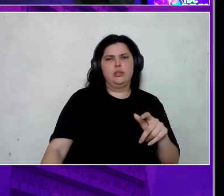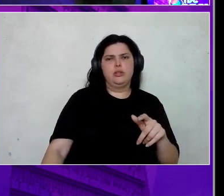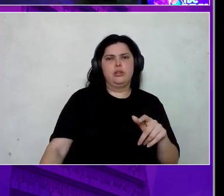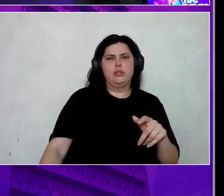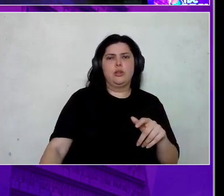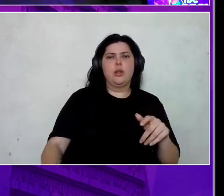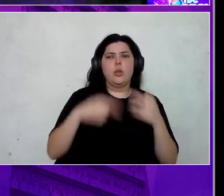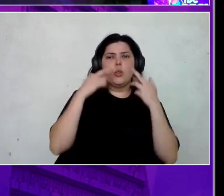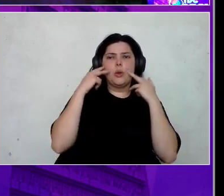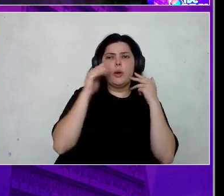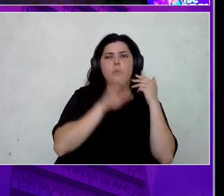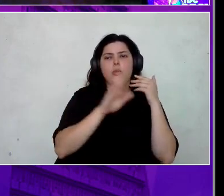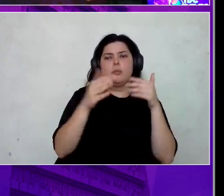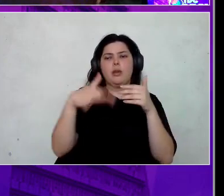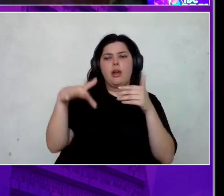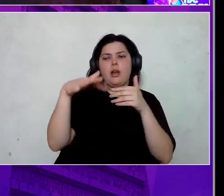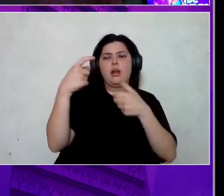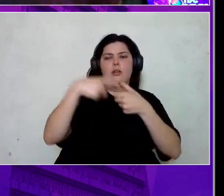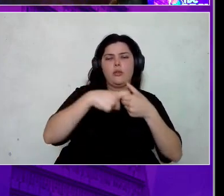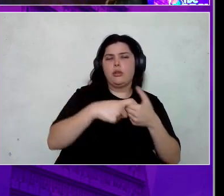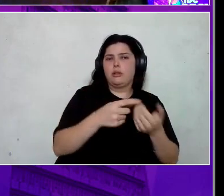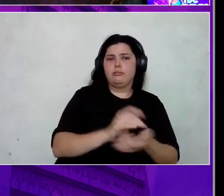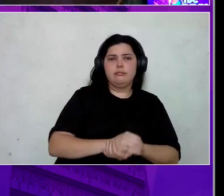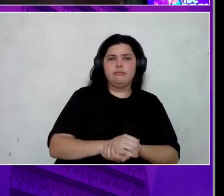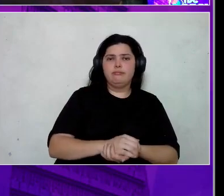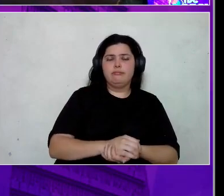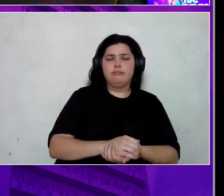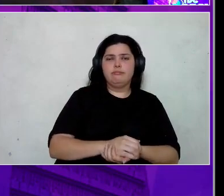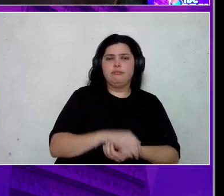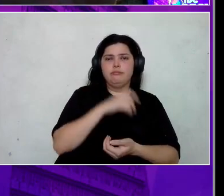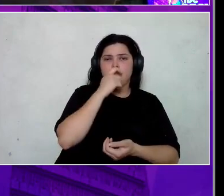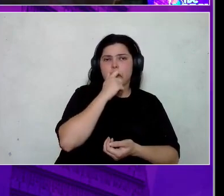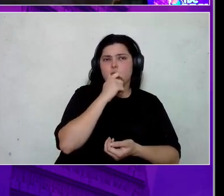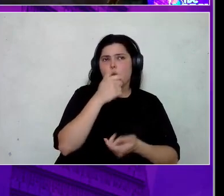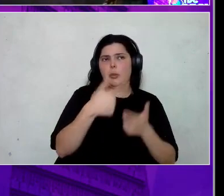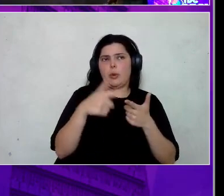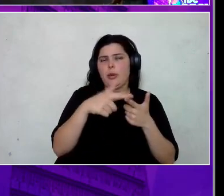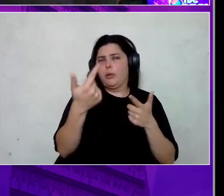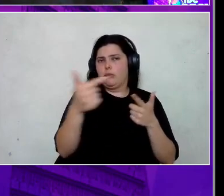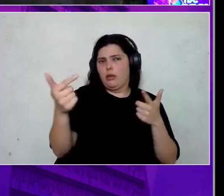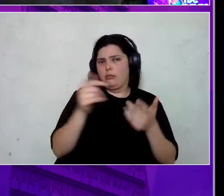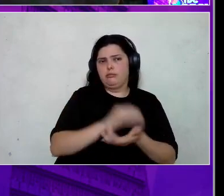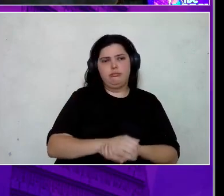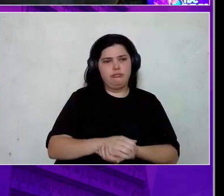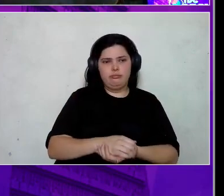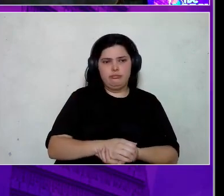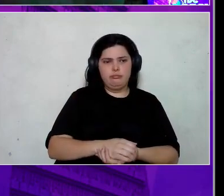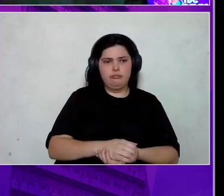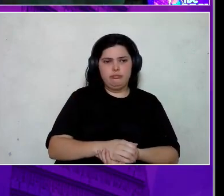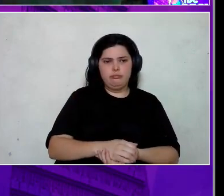área de tecnologia, né? Eu acho que não tem muita dificuldade com isso, não.